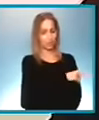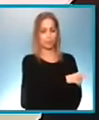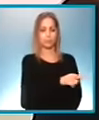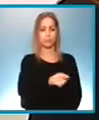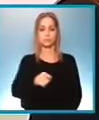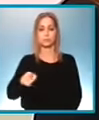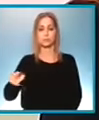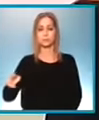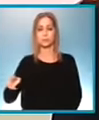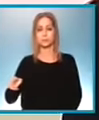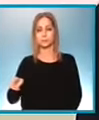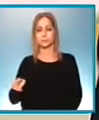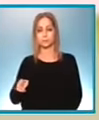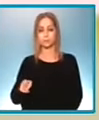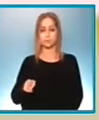ninguém.